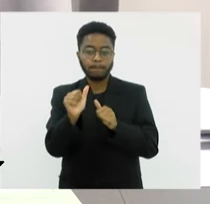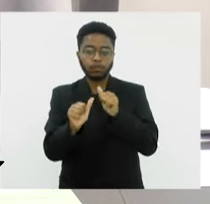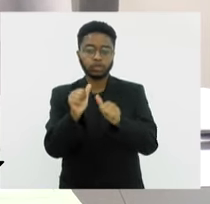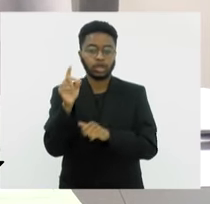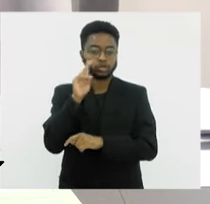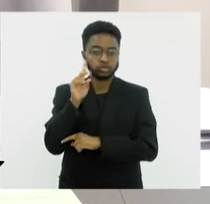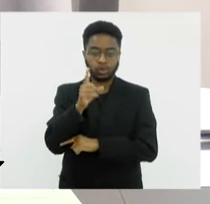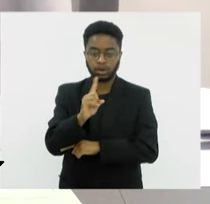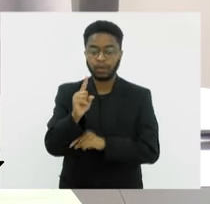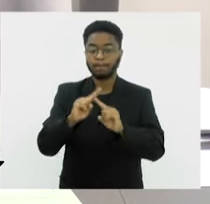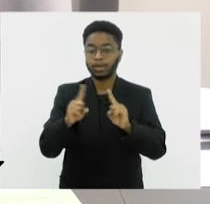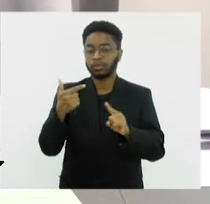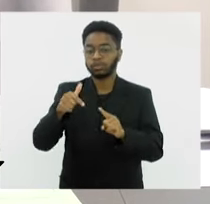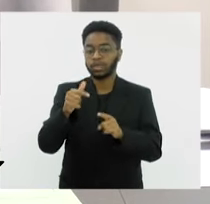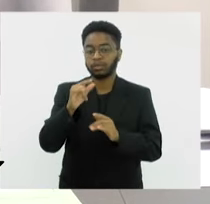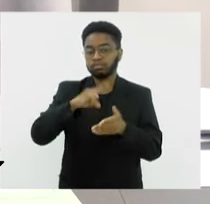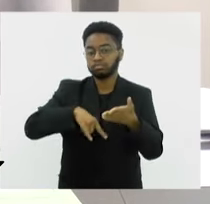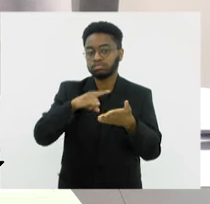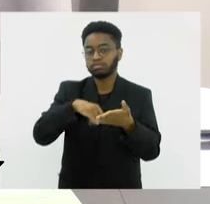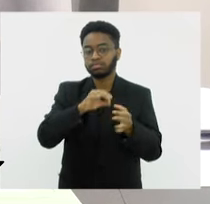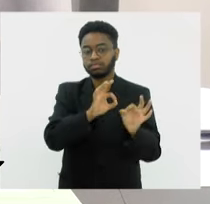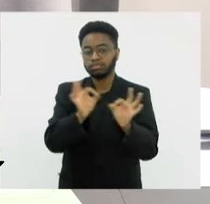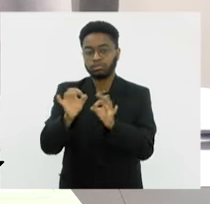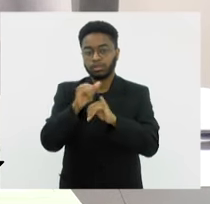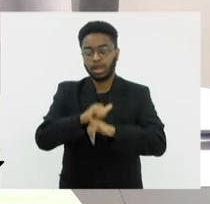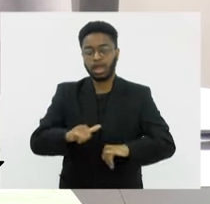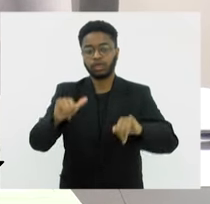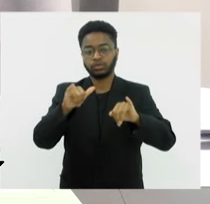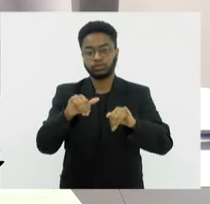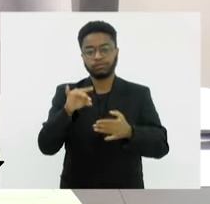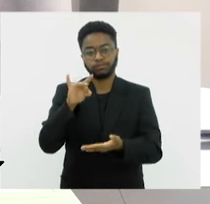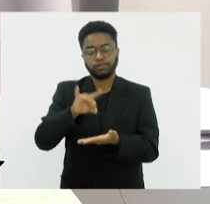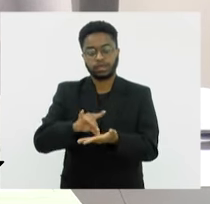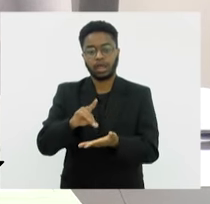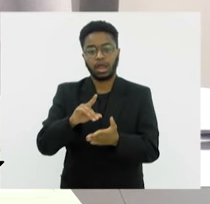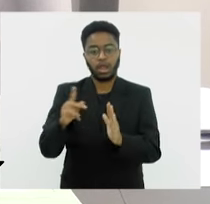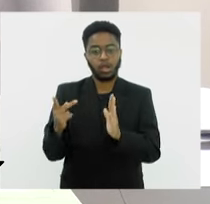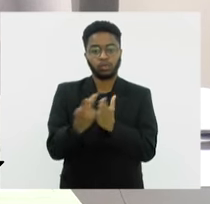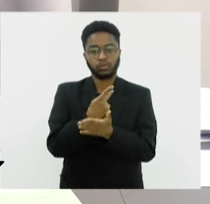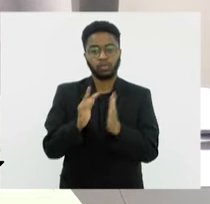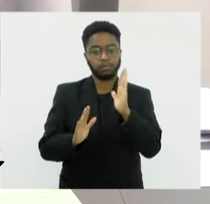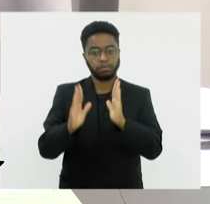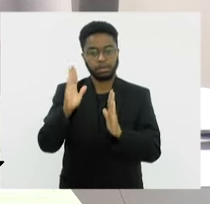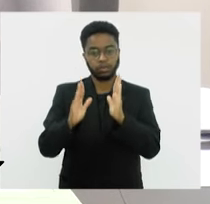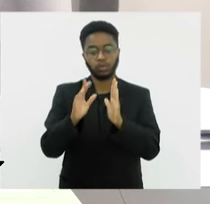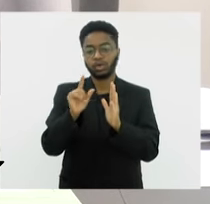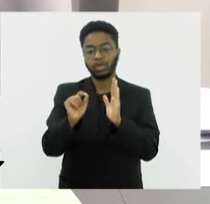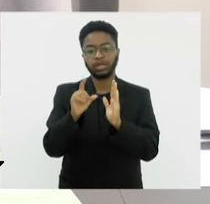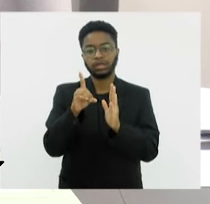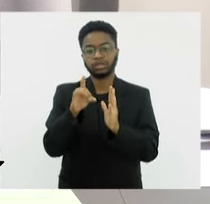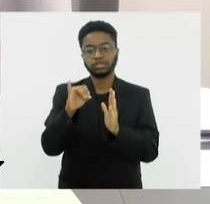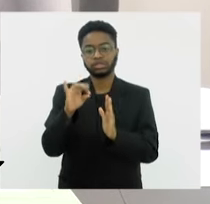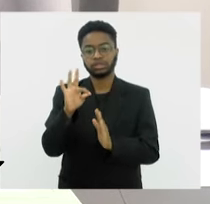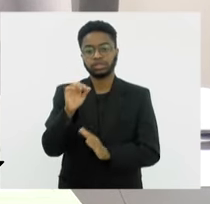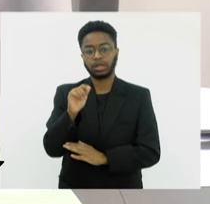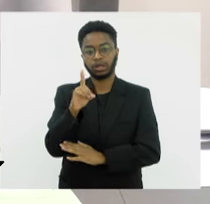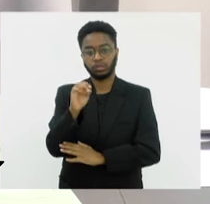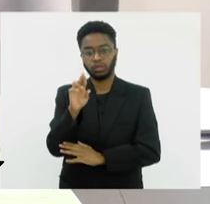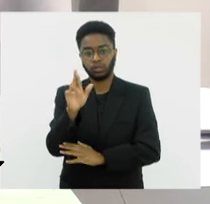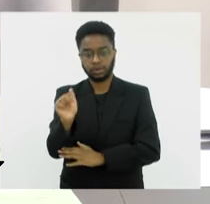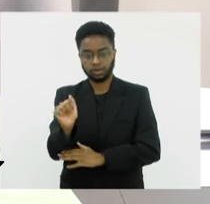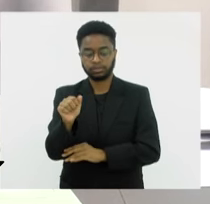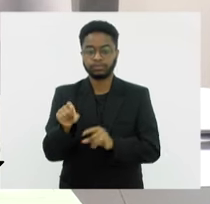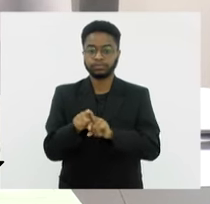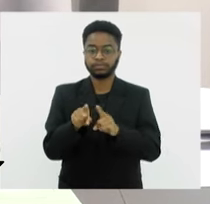não há materialmente nada que declare esse período como ditadura. Segundo